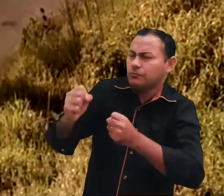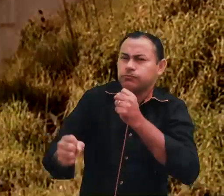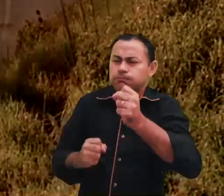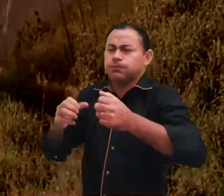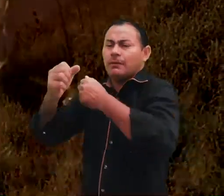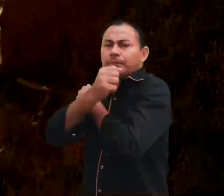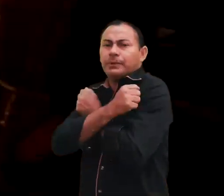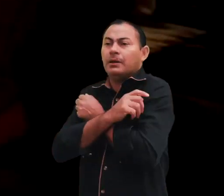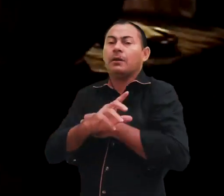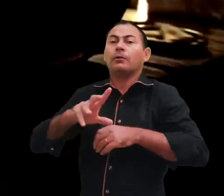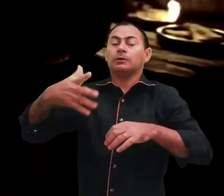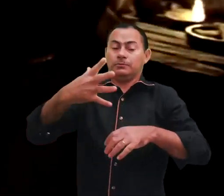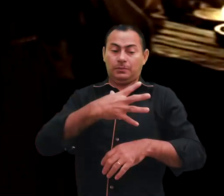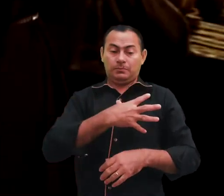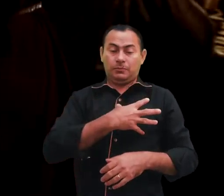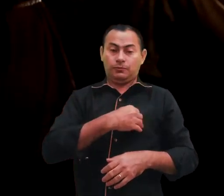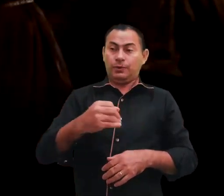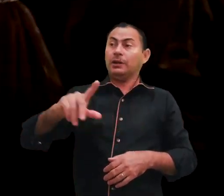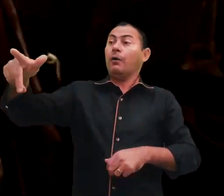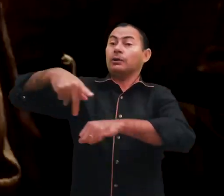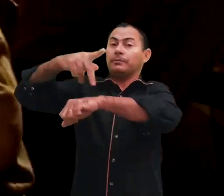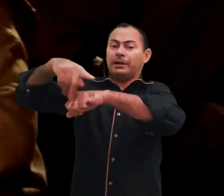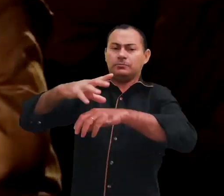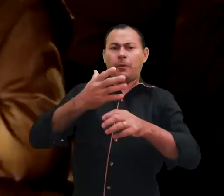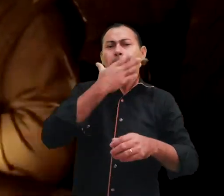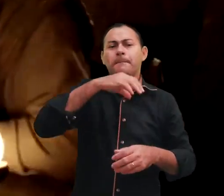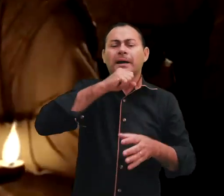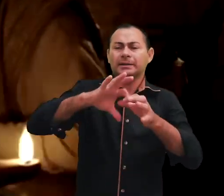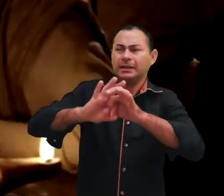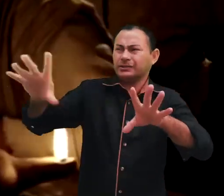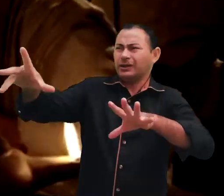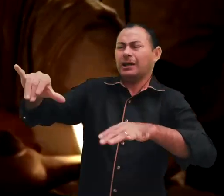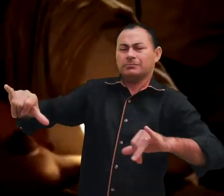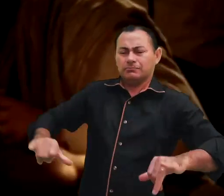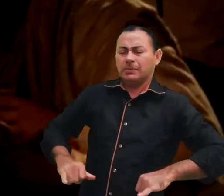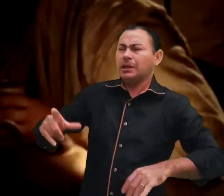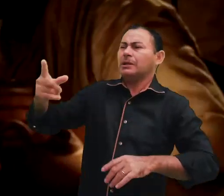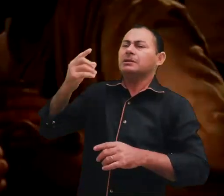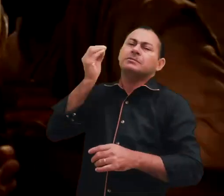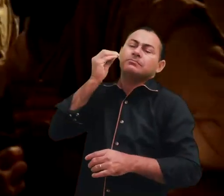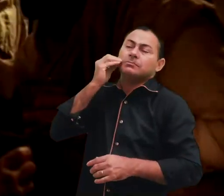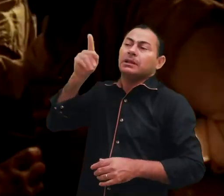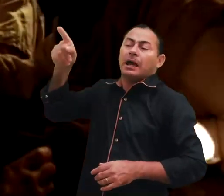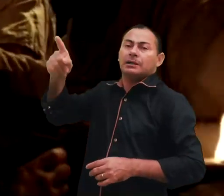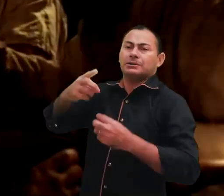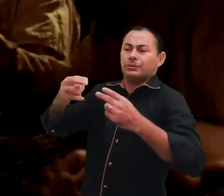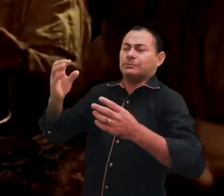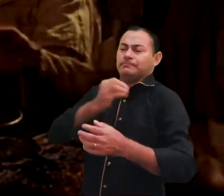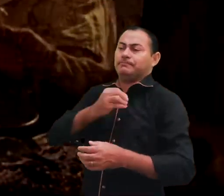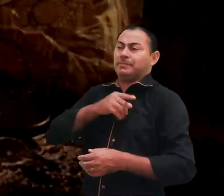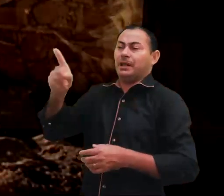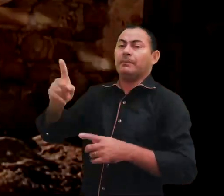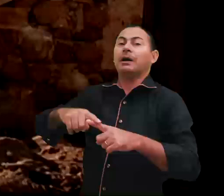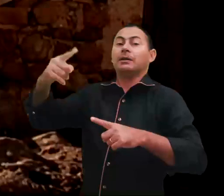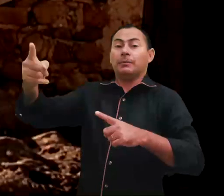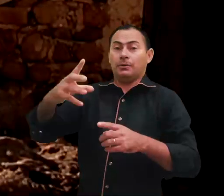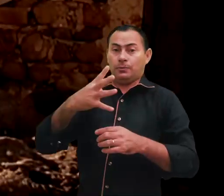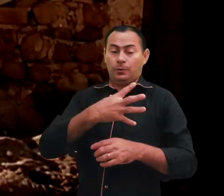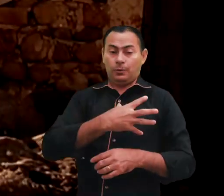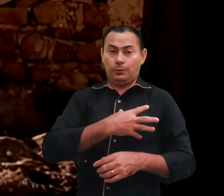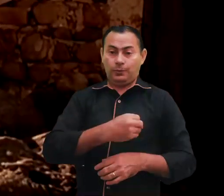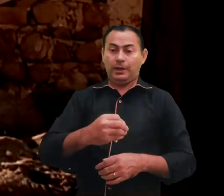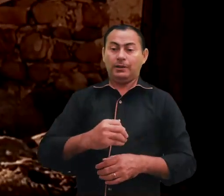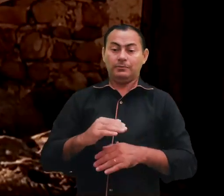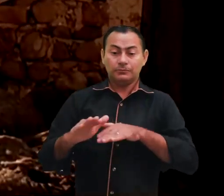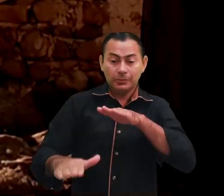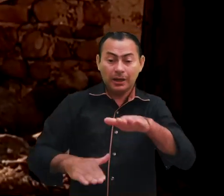país, o pai deixou que o filho experimentasse as terríveis consequências das suas escolhas pecaminosas. Mas depois que o filho tomou o